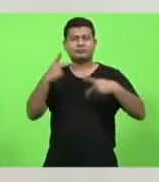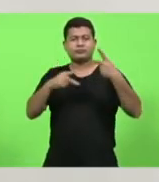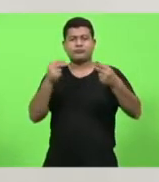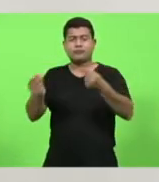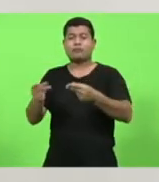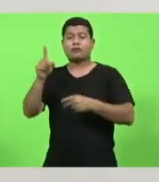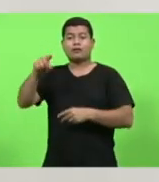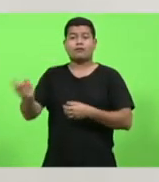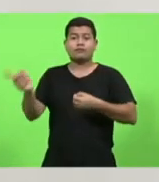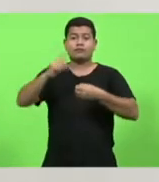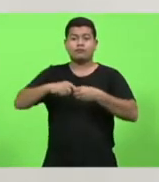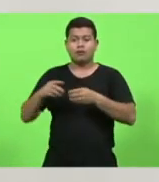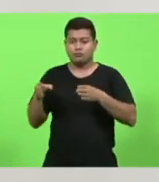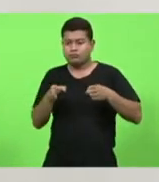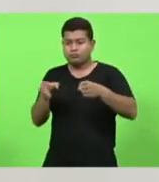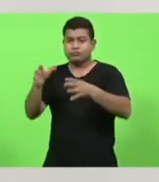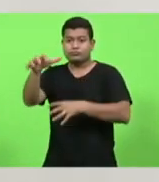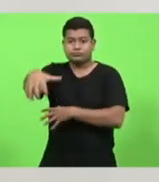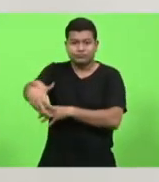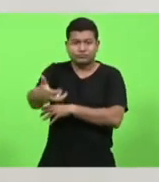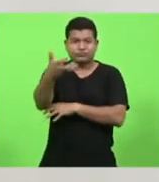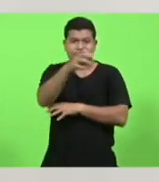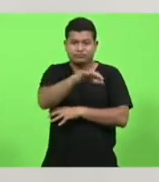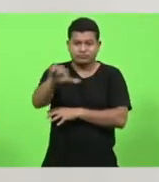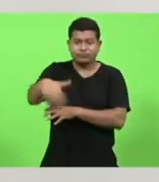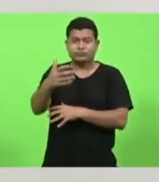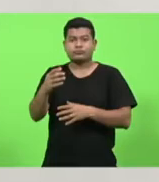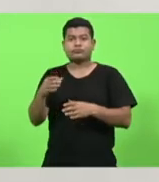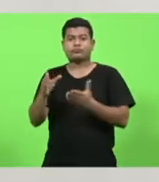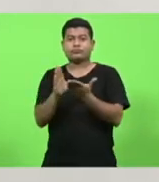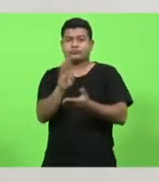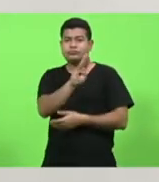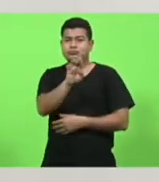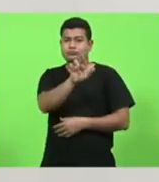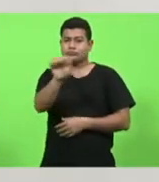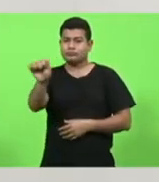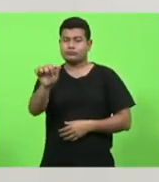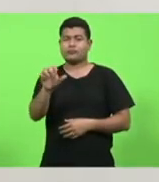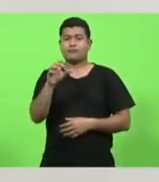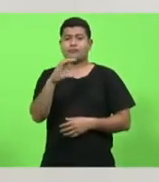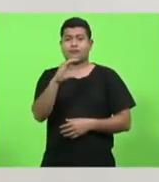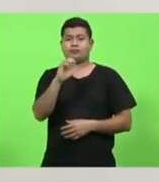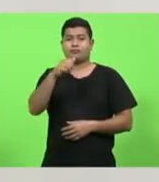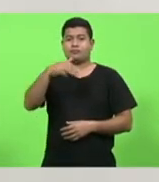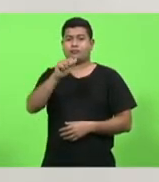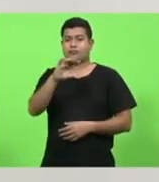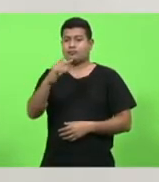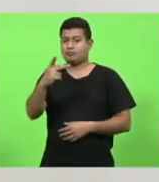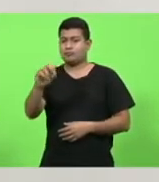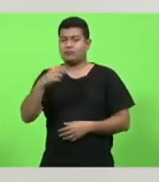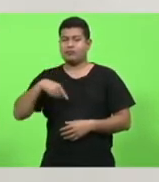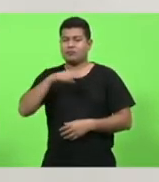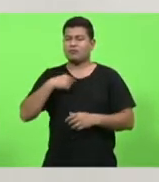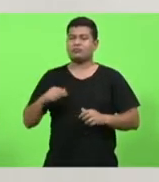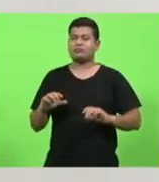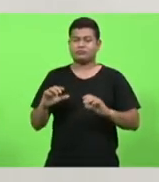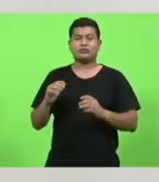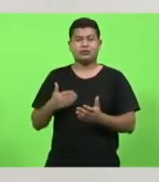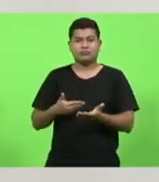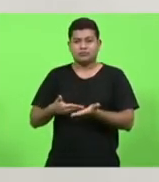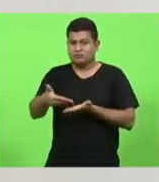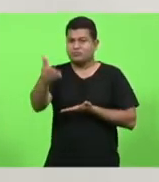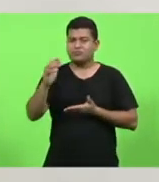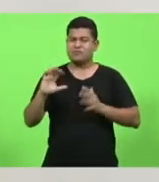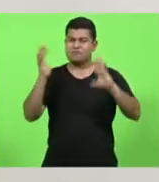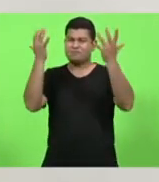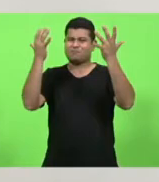Boca da Barra, a dragagem ali da Barra do Camacho, e, se Deus quiser, a gente há de comemorar grandes vitórias juntos. Estamos otimistas, as palavras